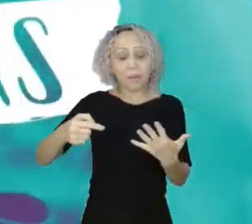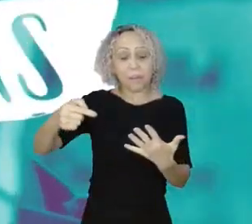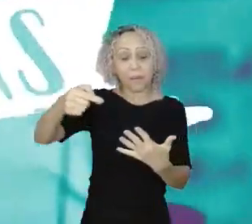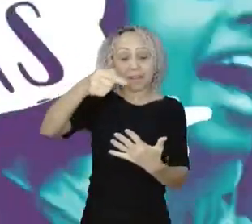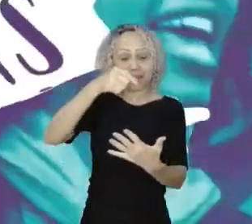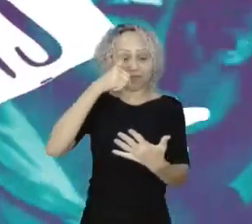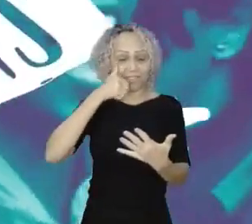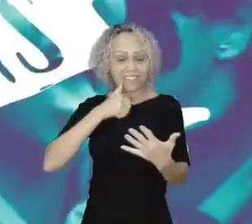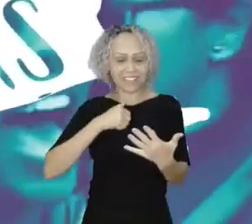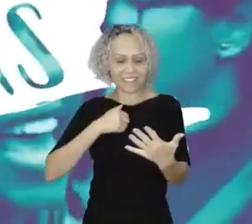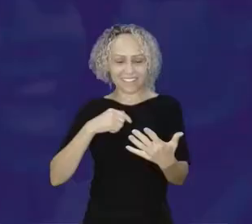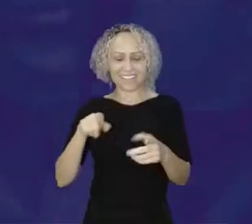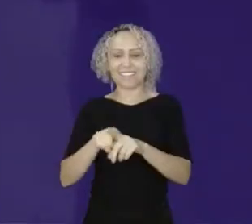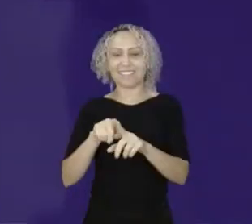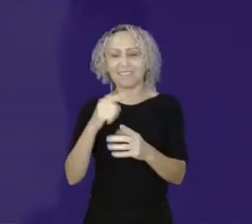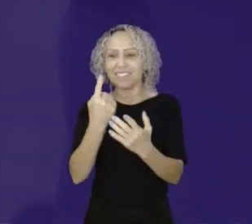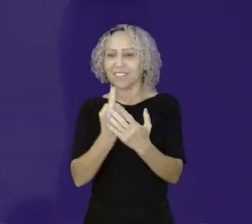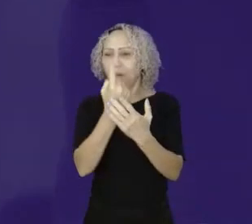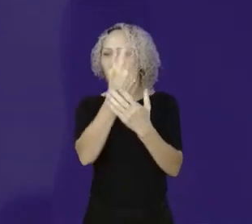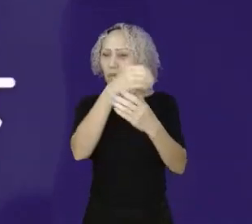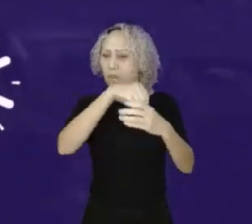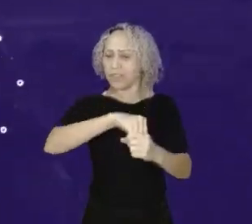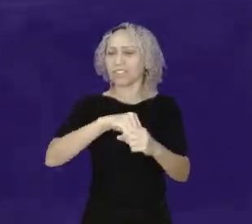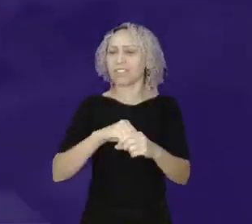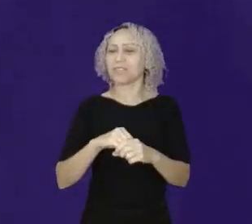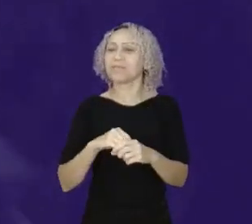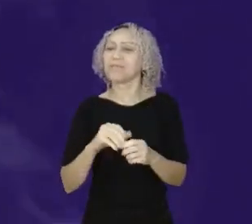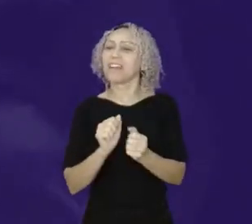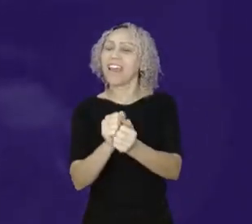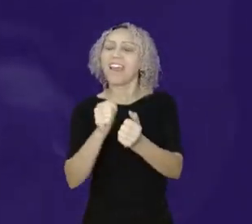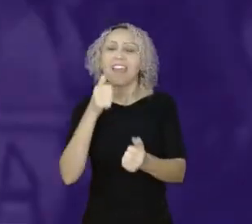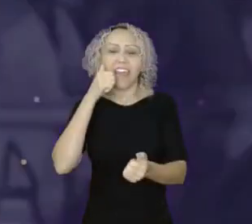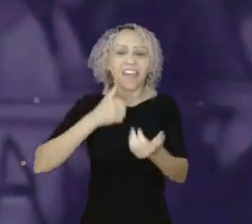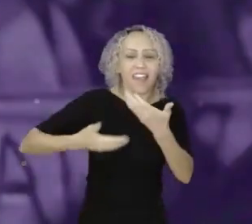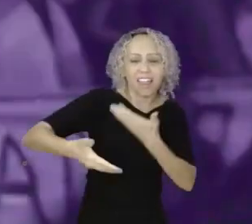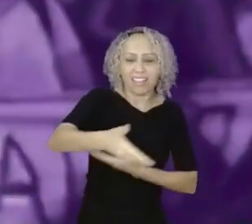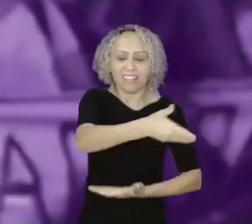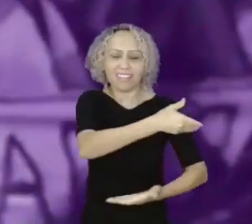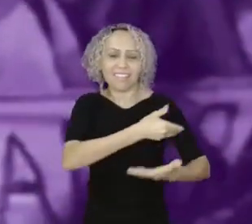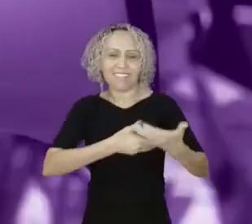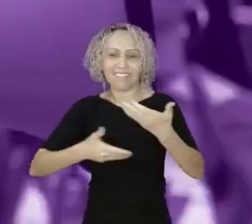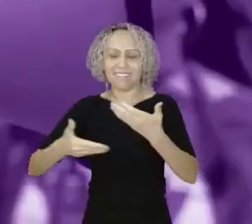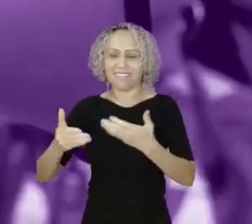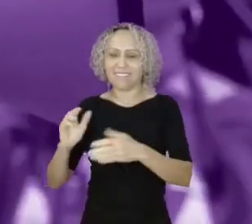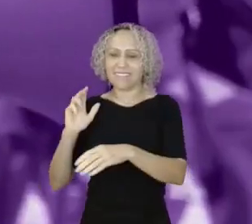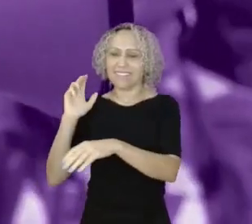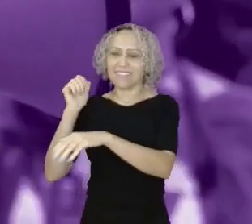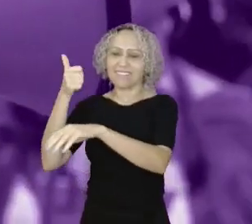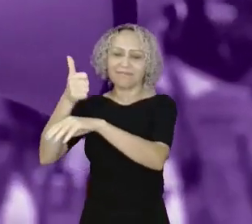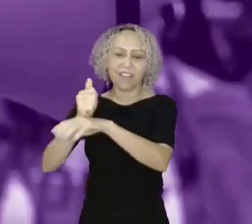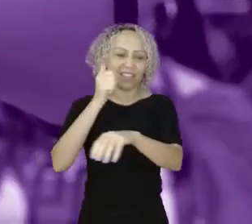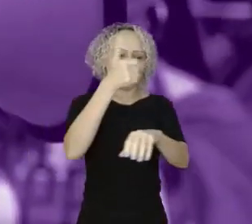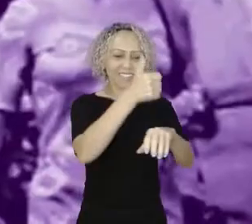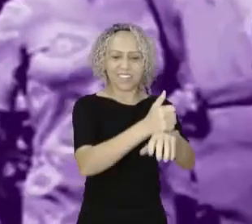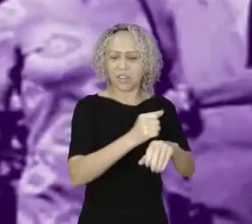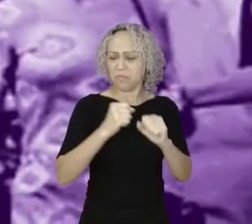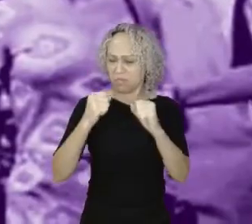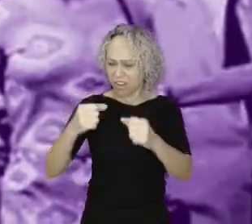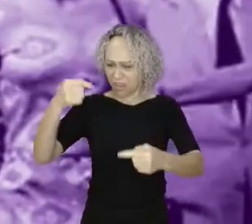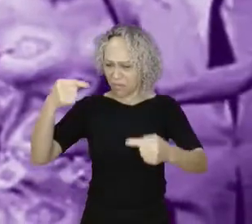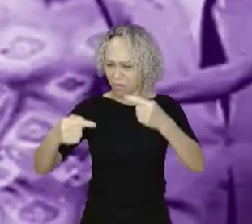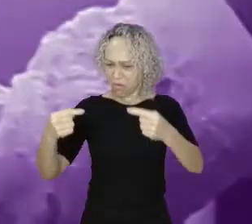Eu sou uma delas, são elas por elas, ocupando os espaços